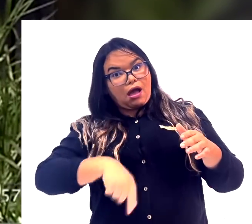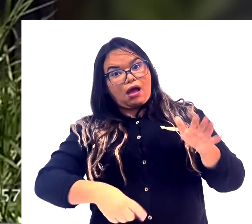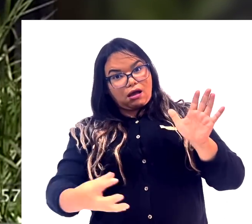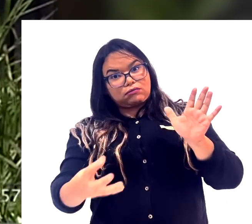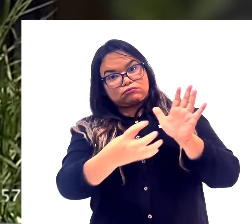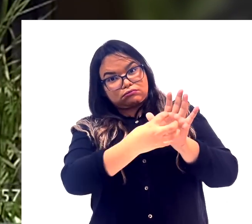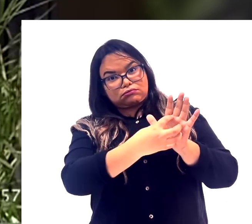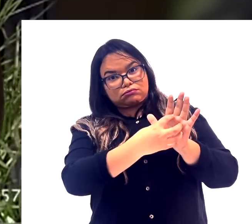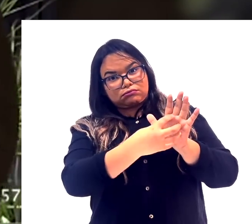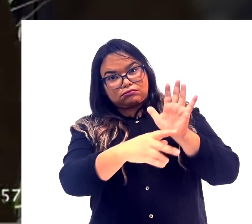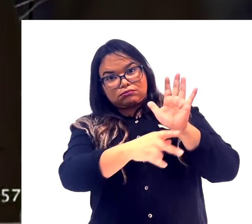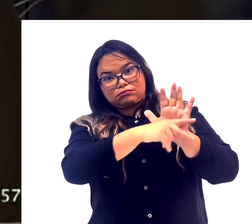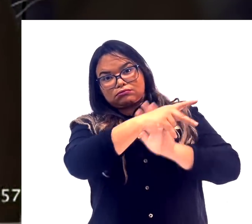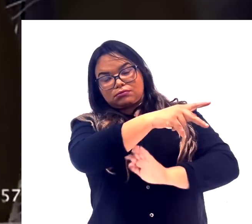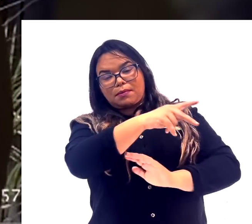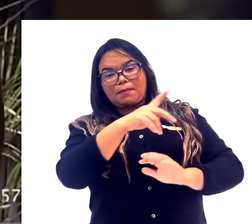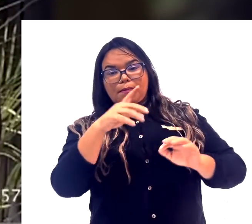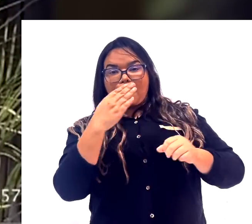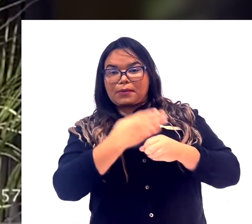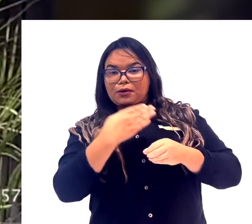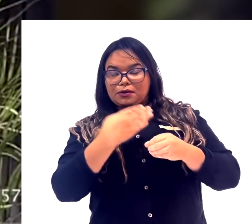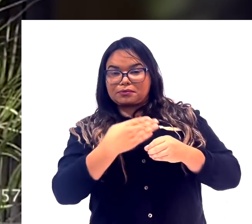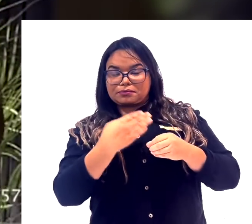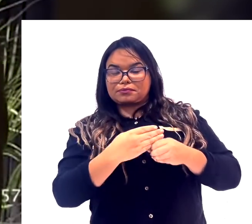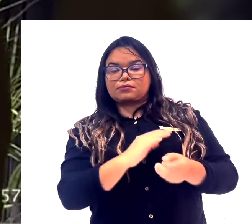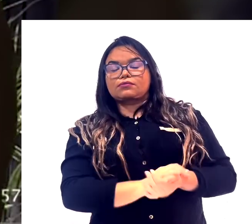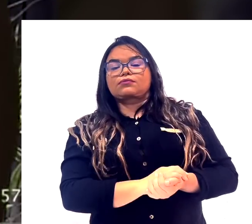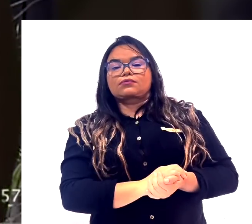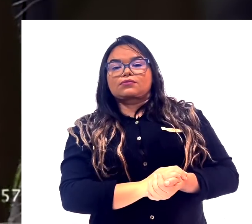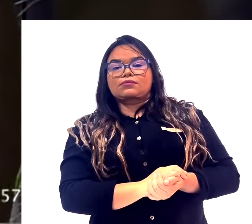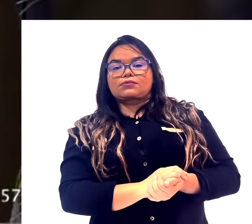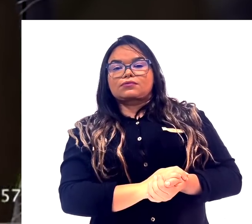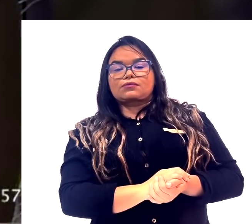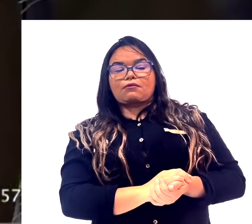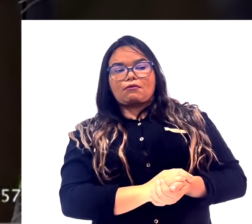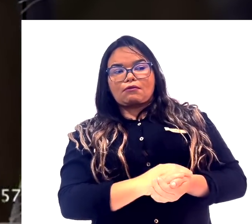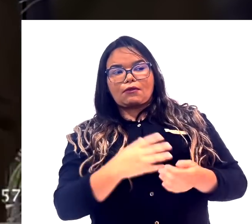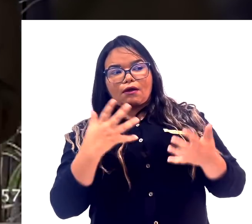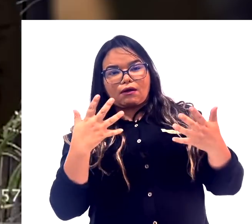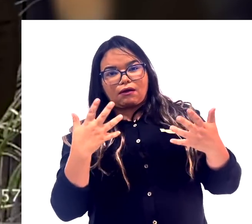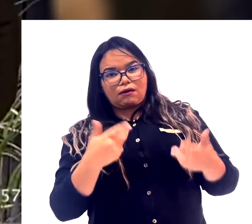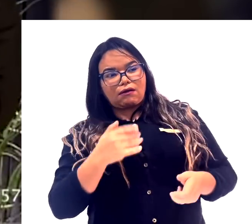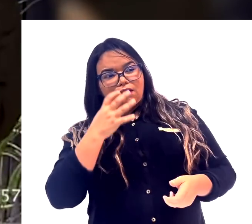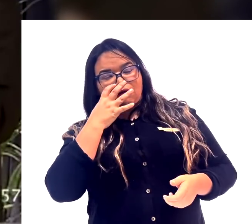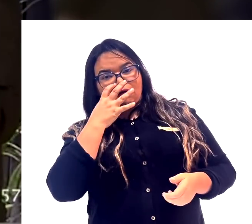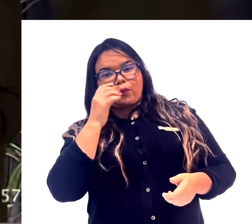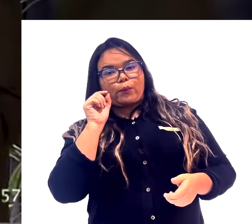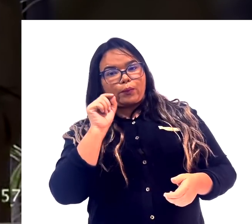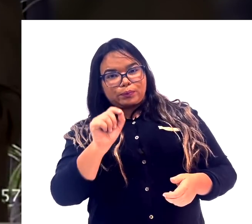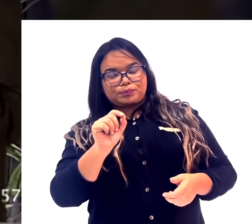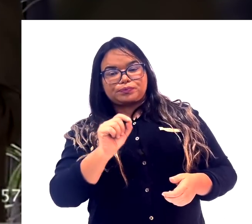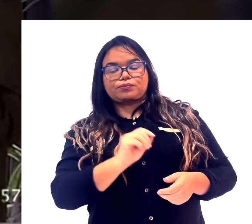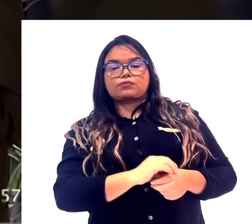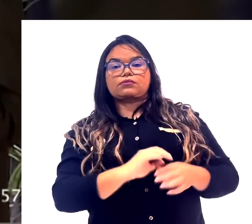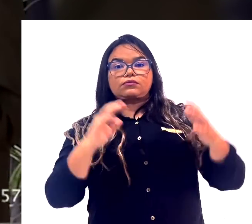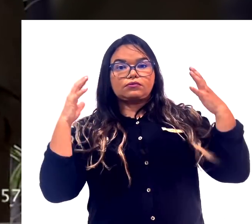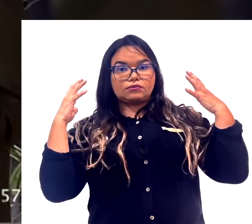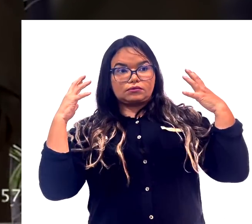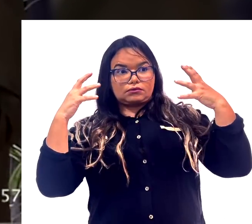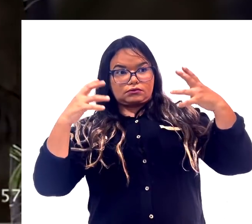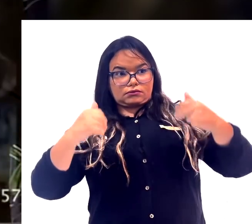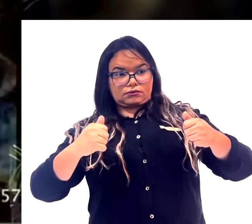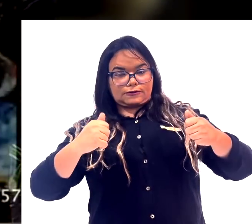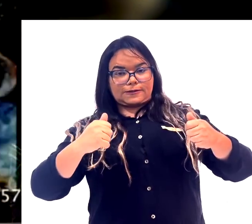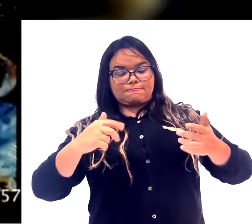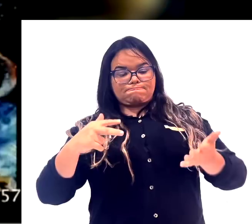símbolos de Babilônia. E o que é fascinante aqui é que fizeram com que este animal ficasse em pé